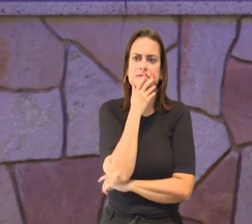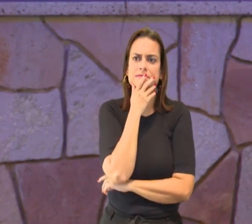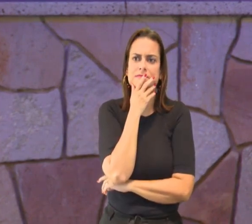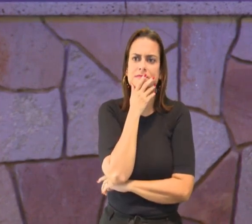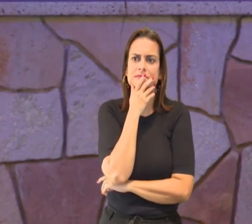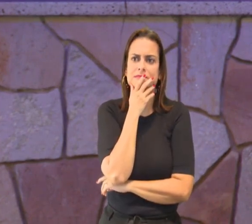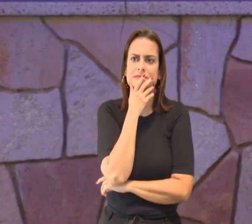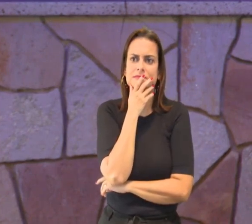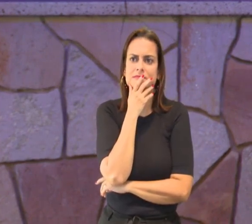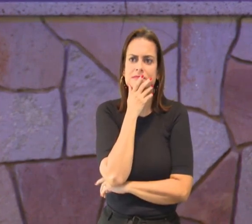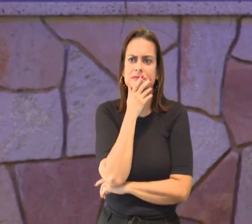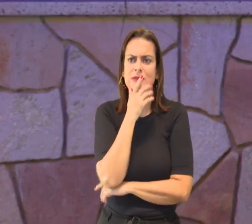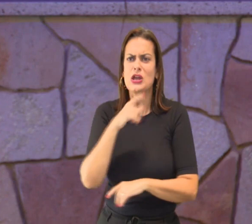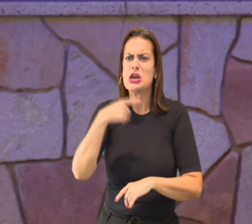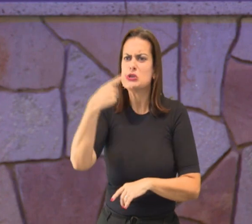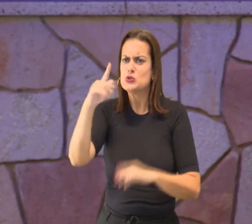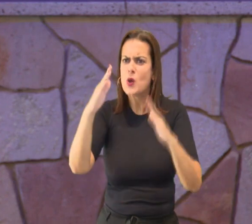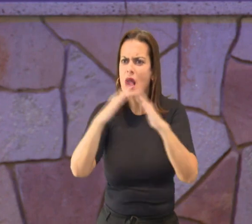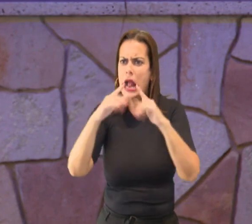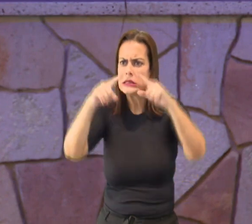Qual o tamanho do seu terreno?